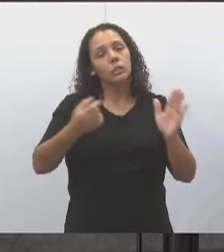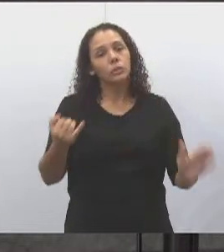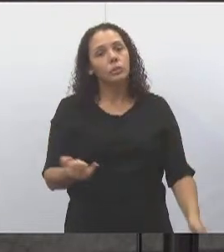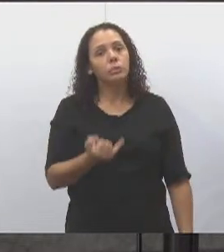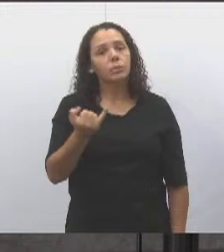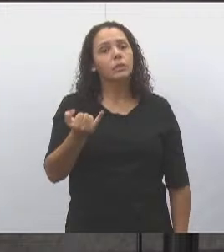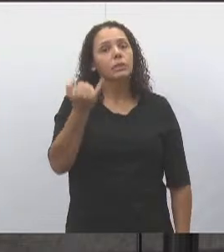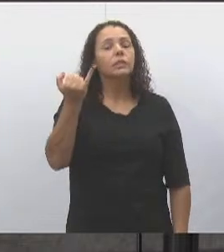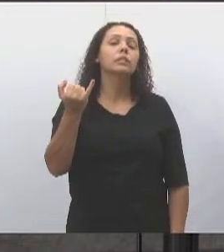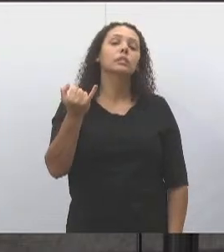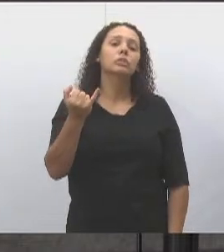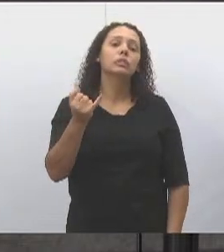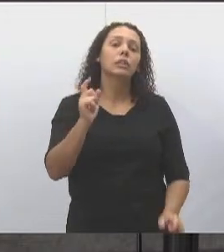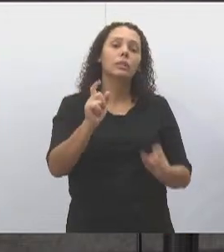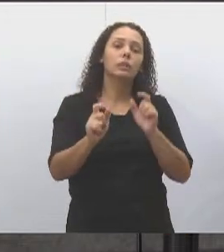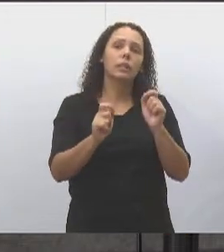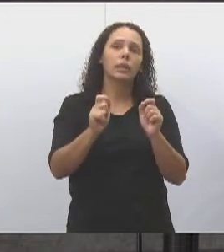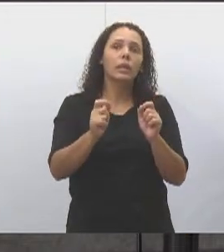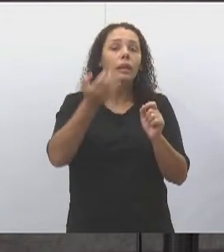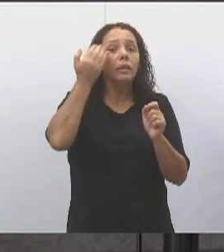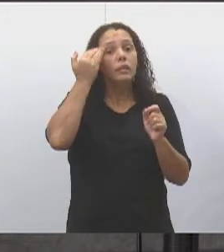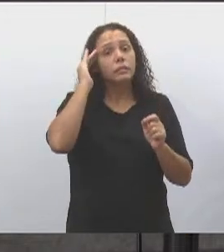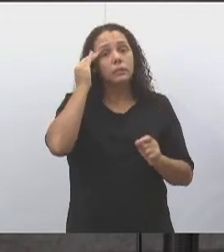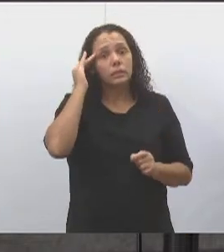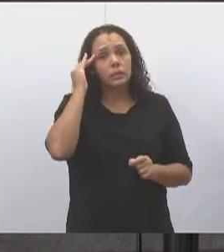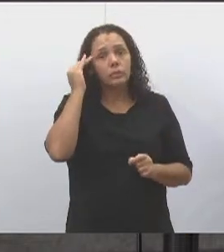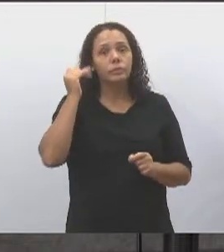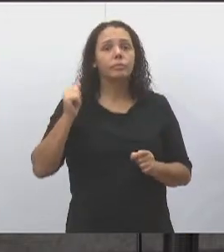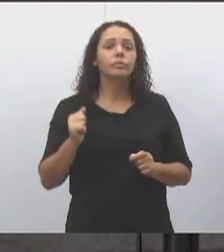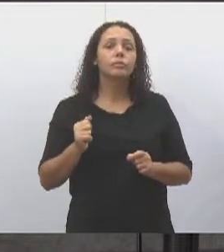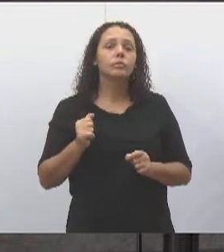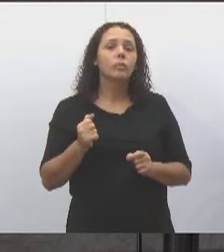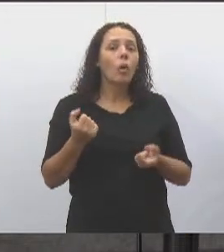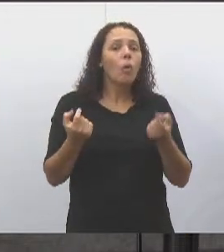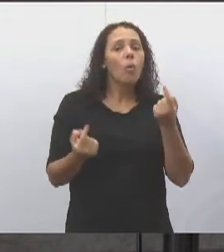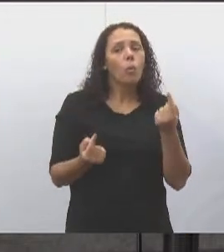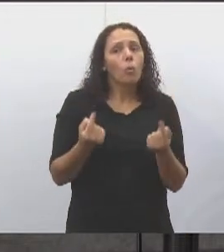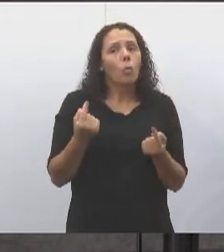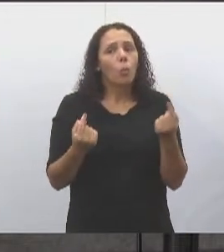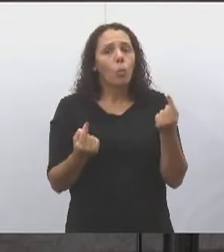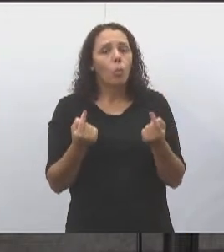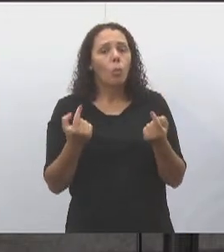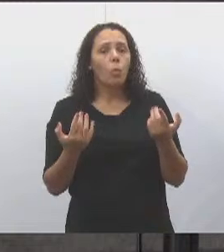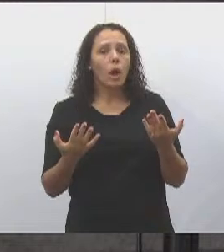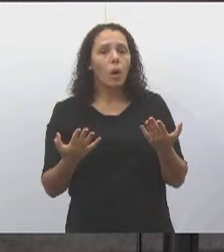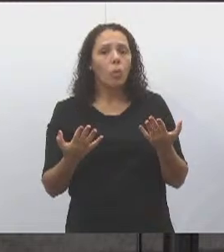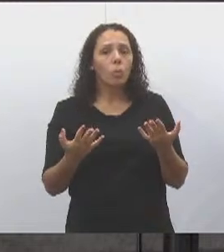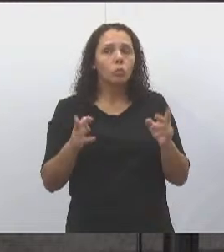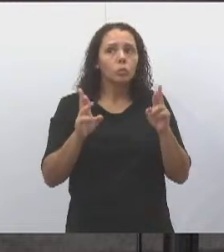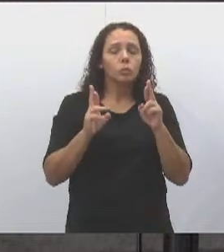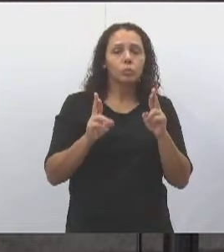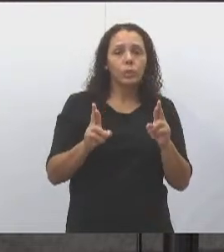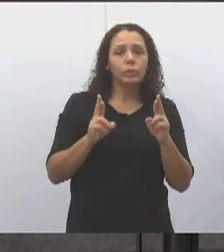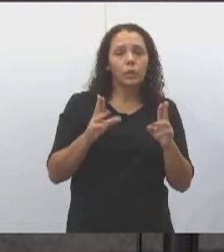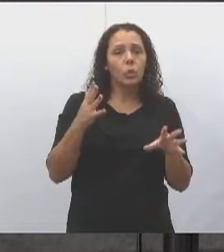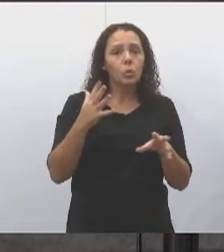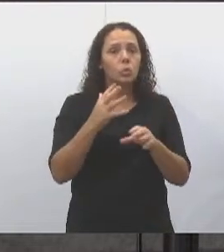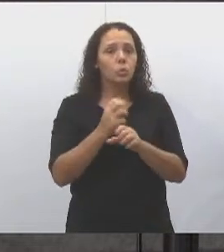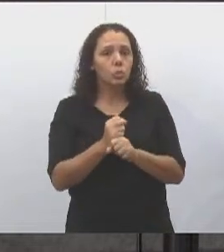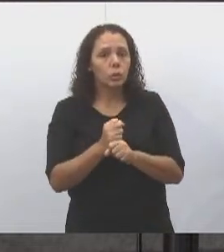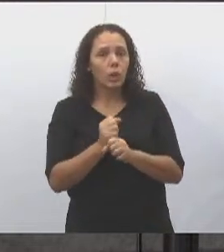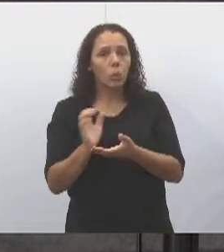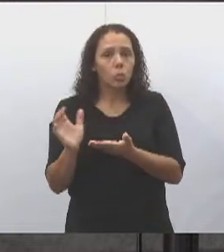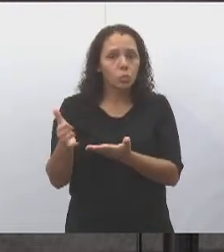importante seria a gente saber qual é a previsão do total da